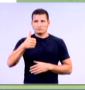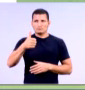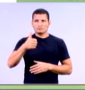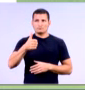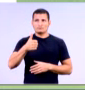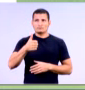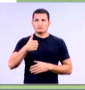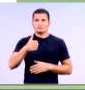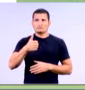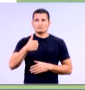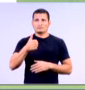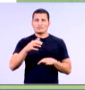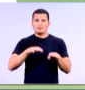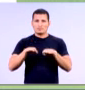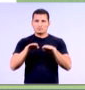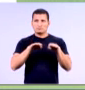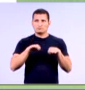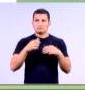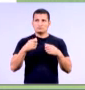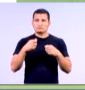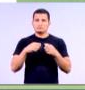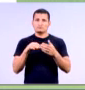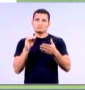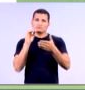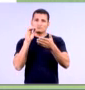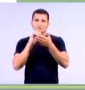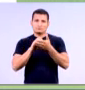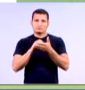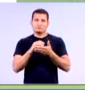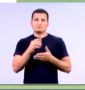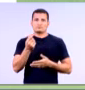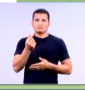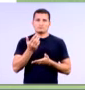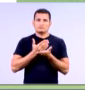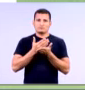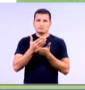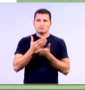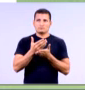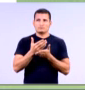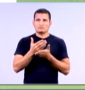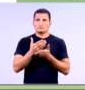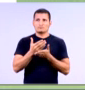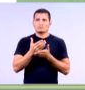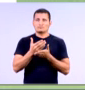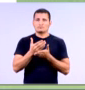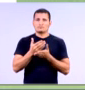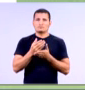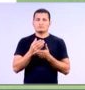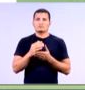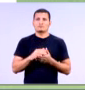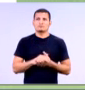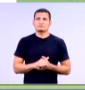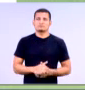determinado momento definir os valores iniciais, né? Eu estou definindo aqui, assim como a gente fez